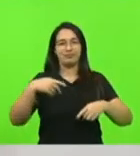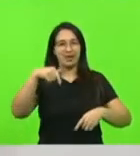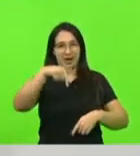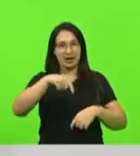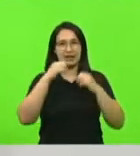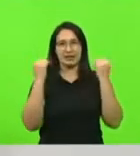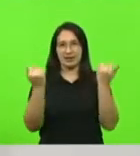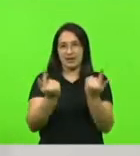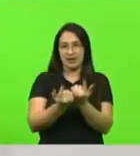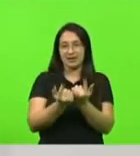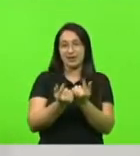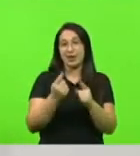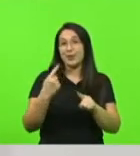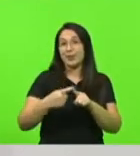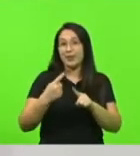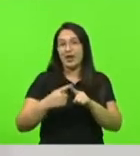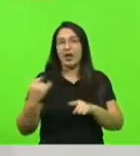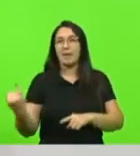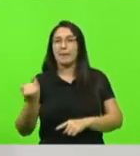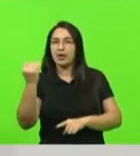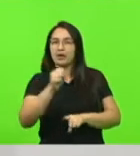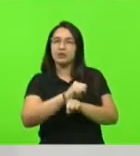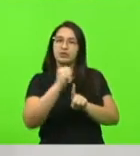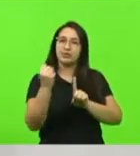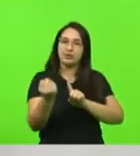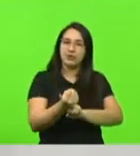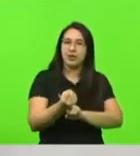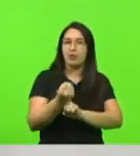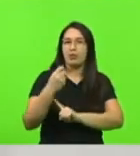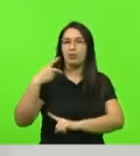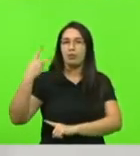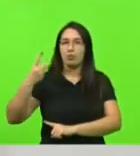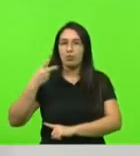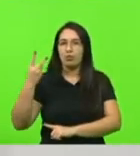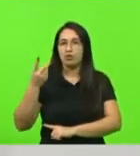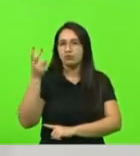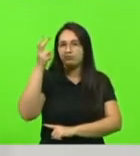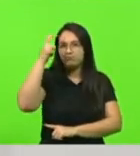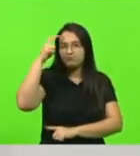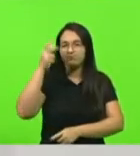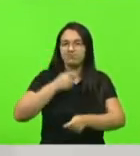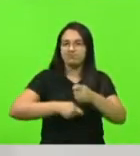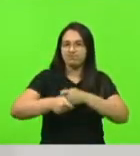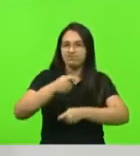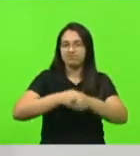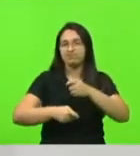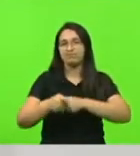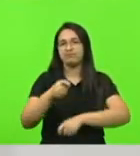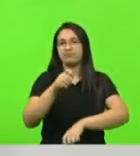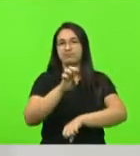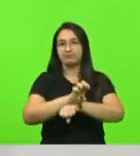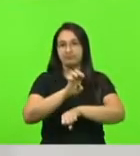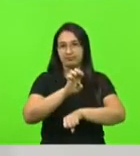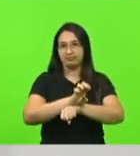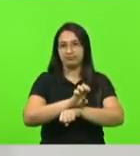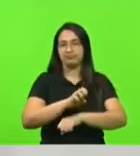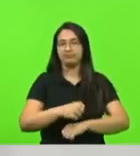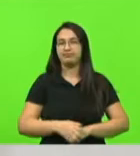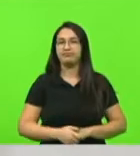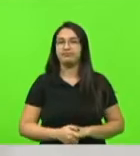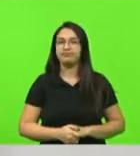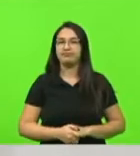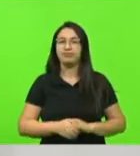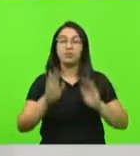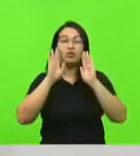sua importância social, política, cultural e econômica no cenário estadual. Com foco